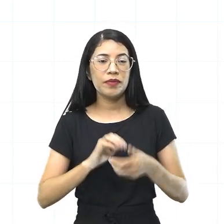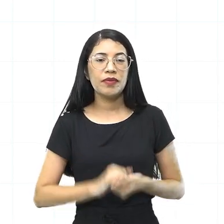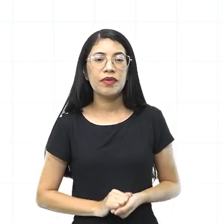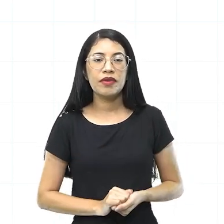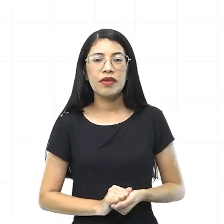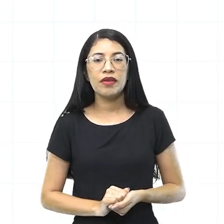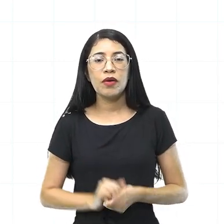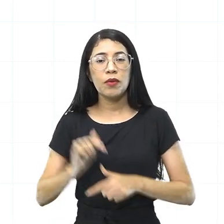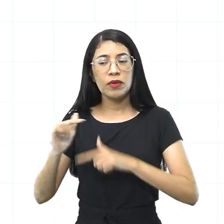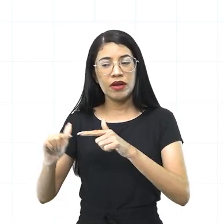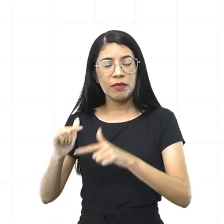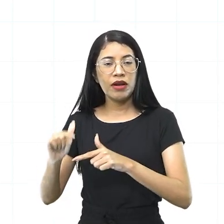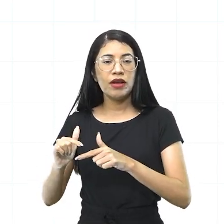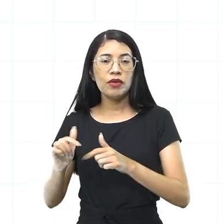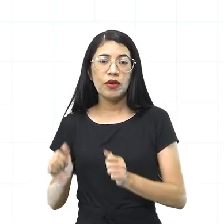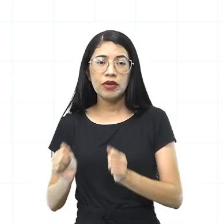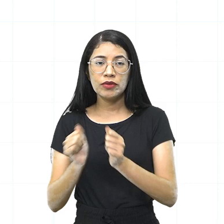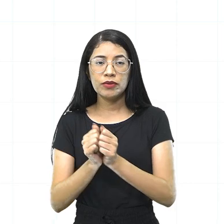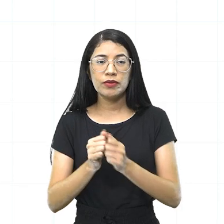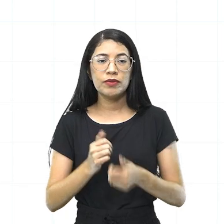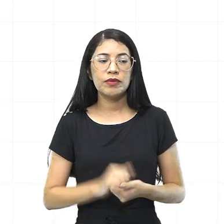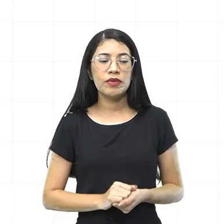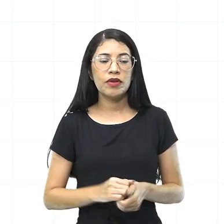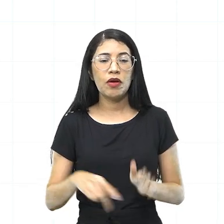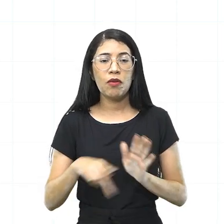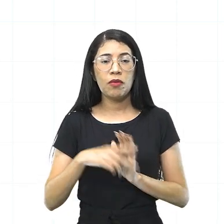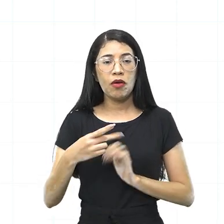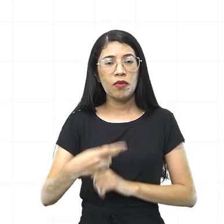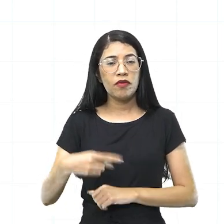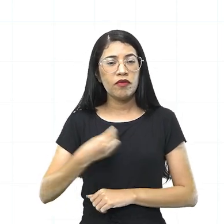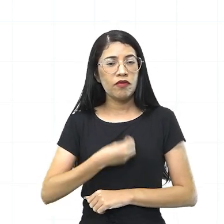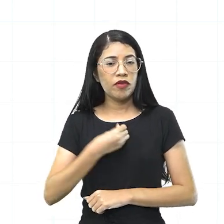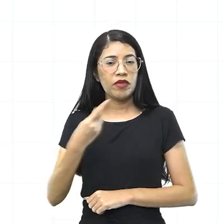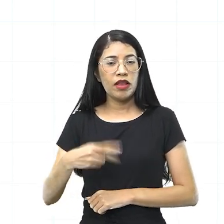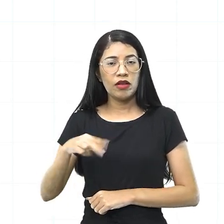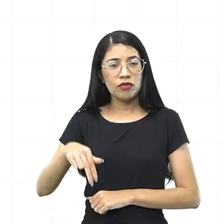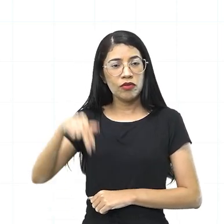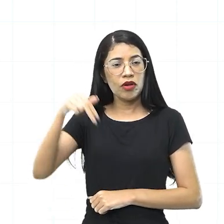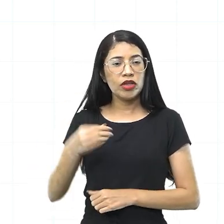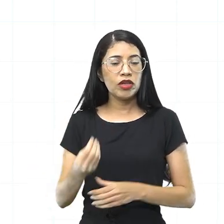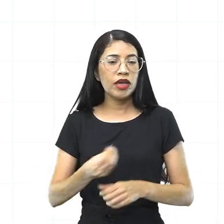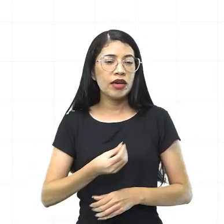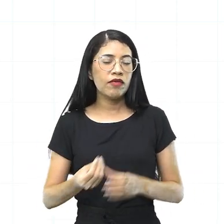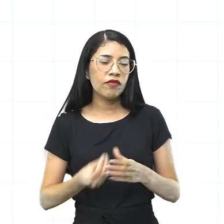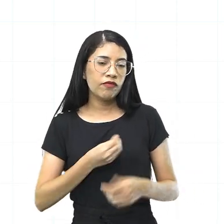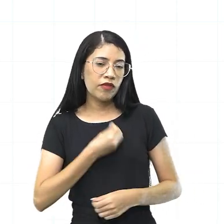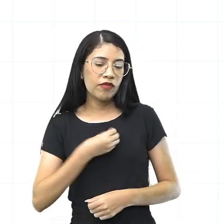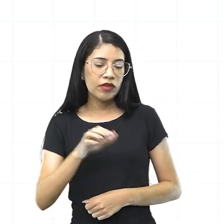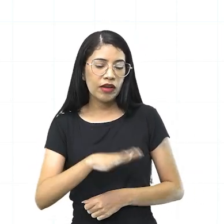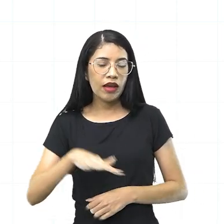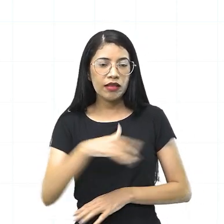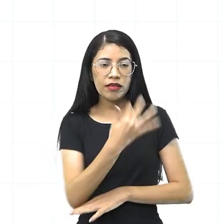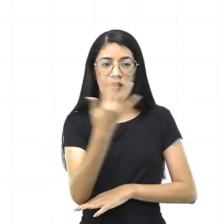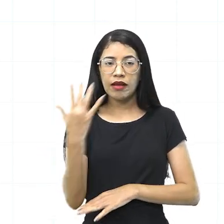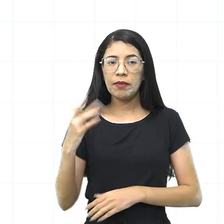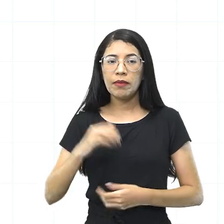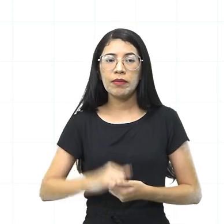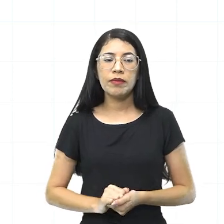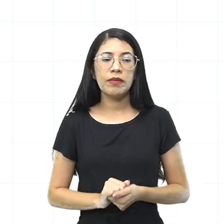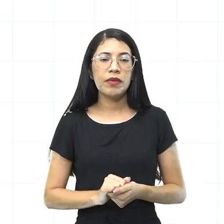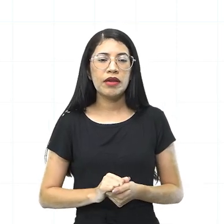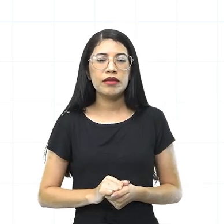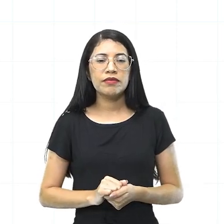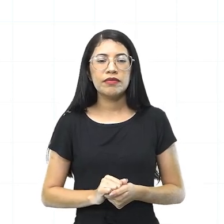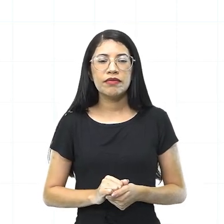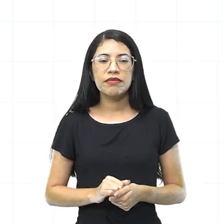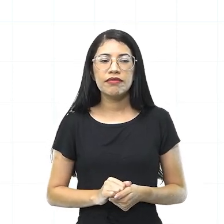operário. Sou matuto do Nordeste, criado dentro da mata, caboclo, cabra